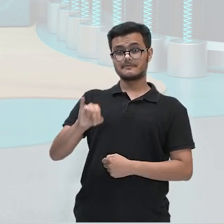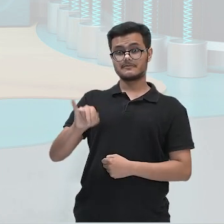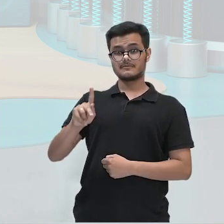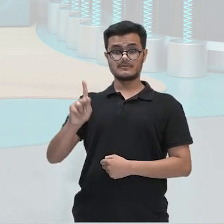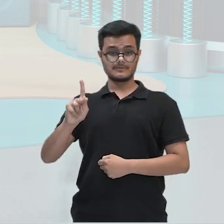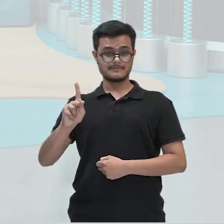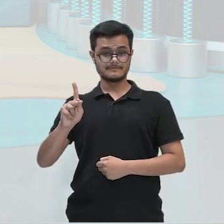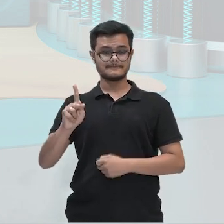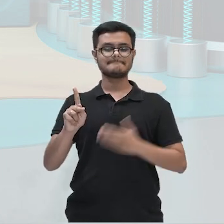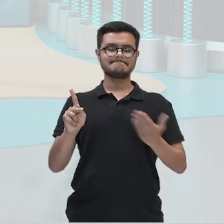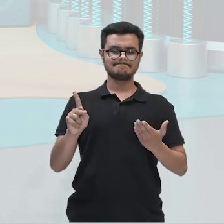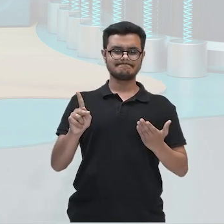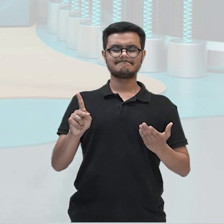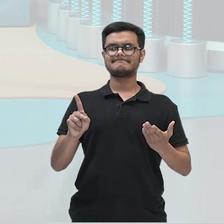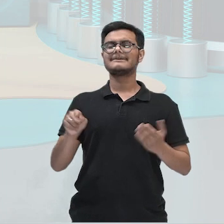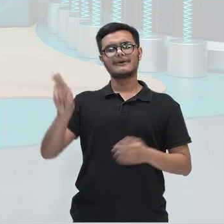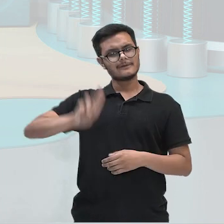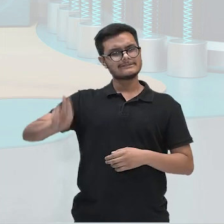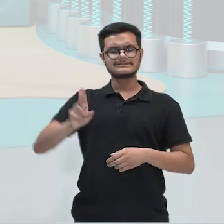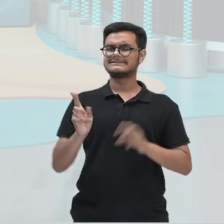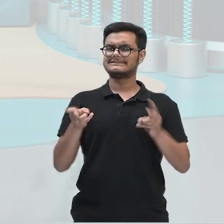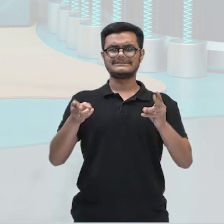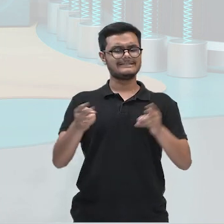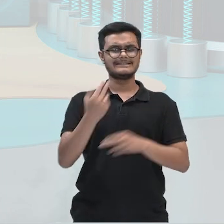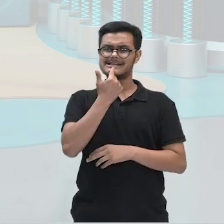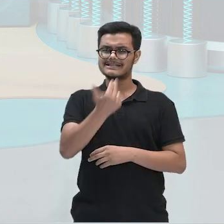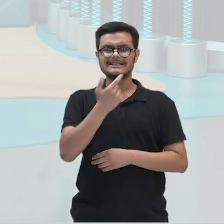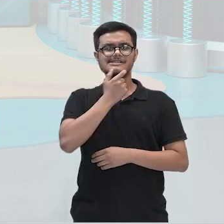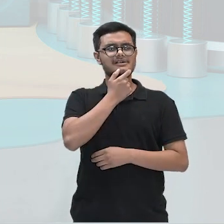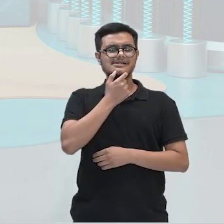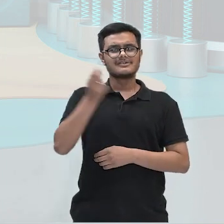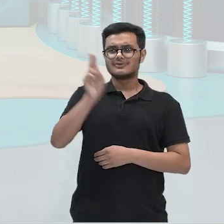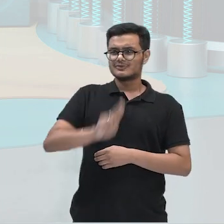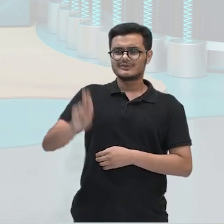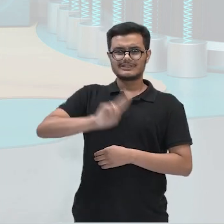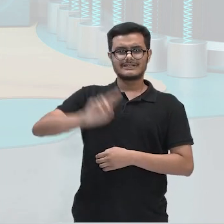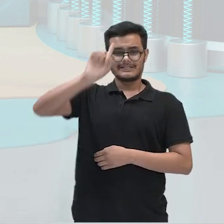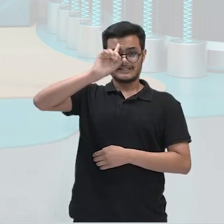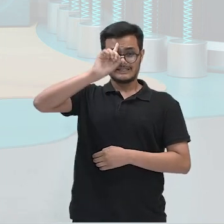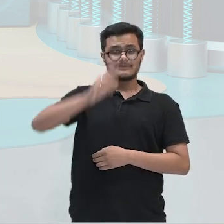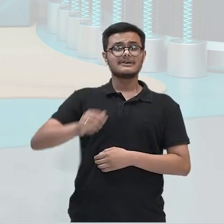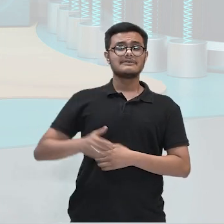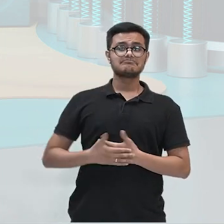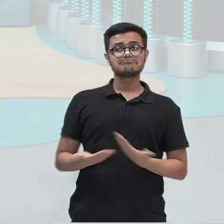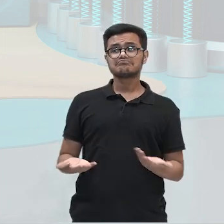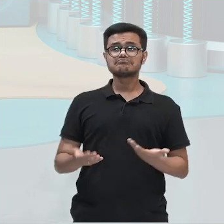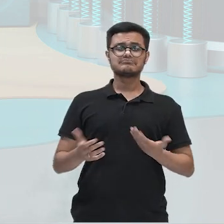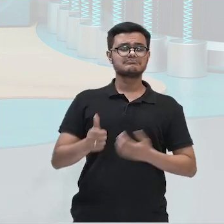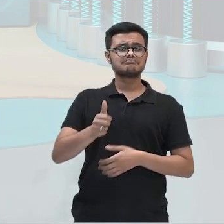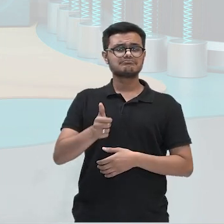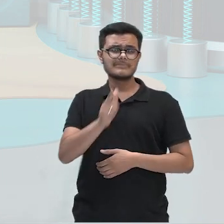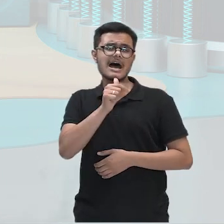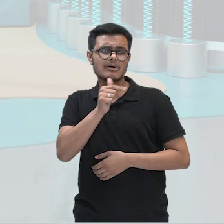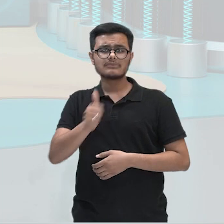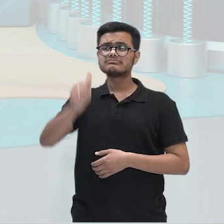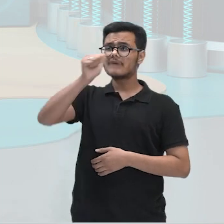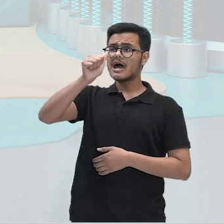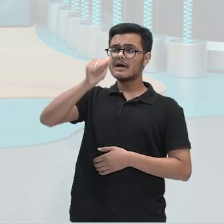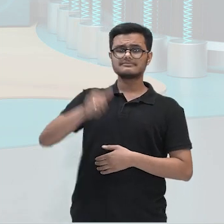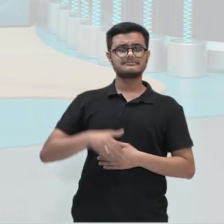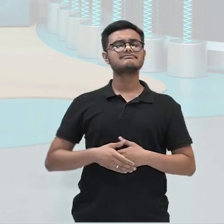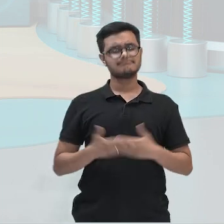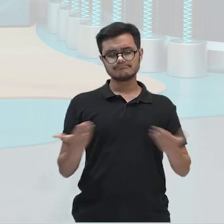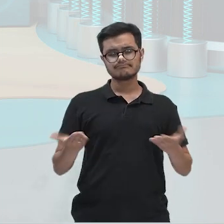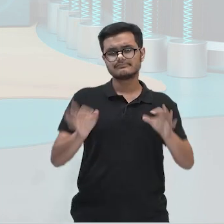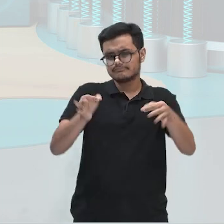drink, não é? Super utilizado por nós no nosso dia a dia. O drink, verbo beber ou tomar, a forma dele no passado é drink. É um